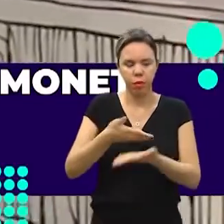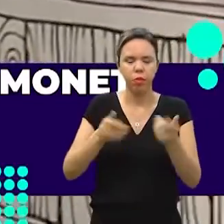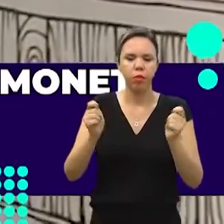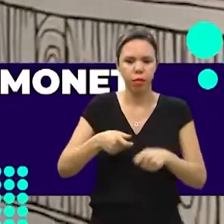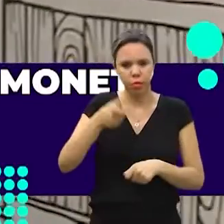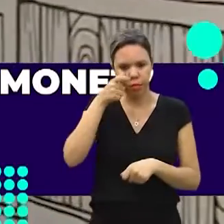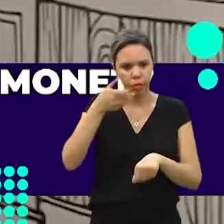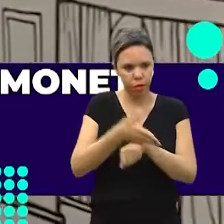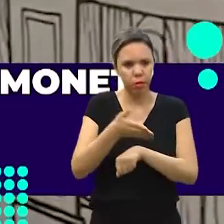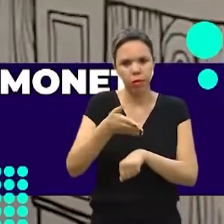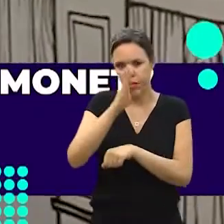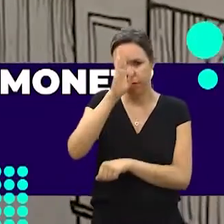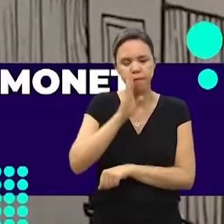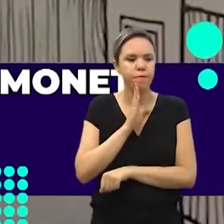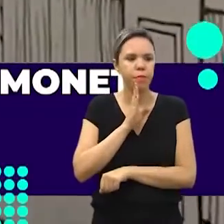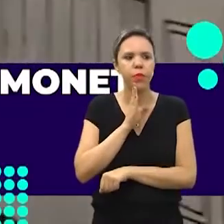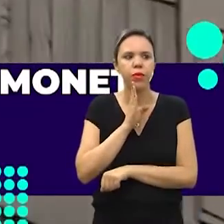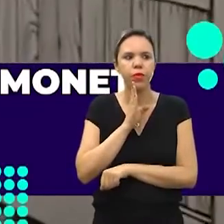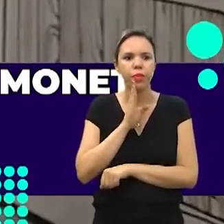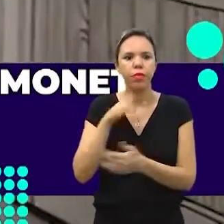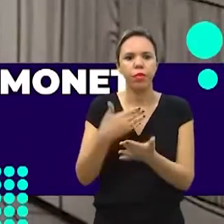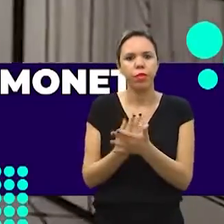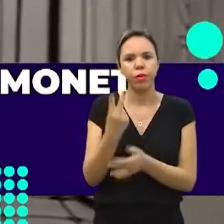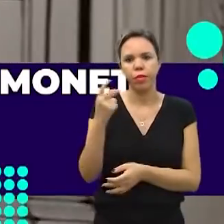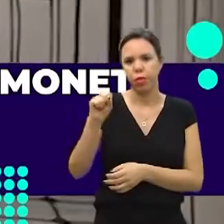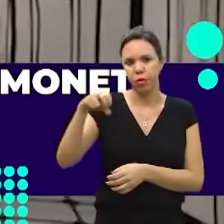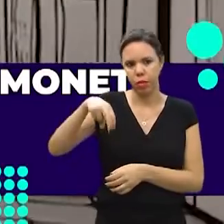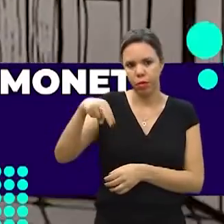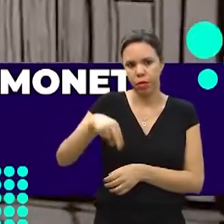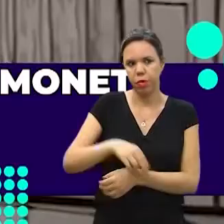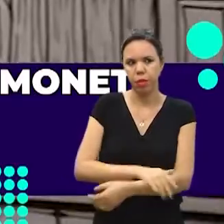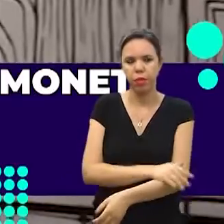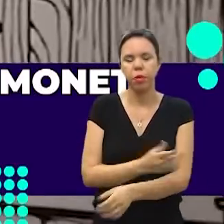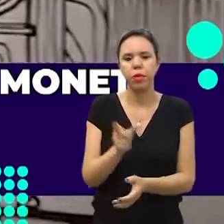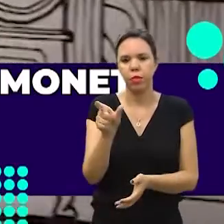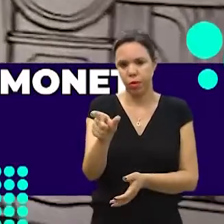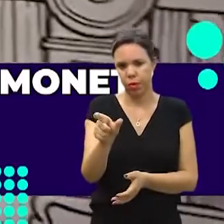mostra interativa e pode ser visitada gratuitamente até